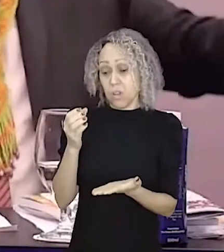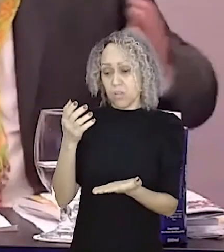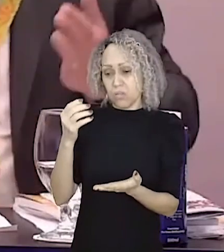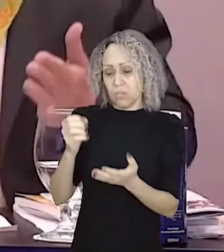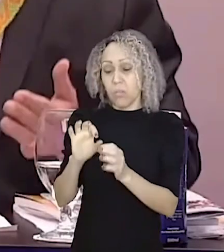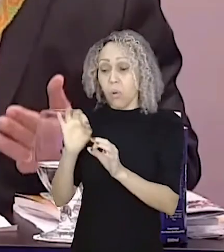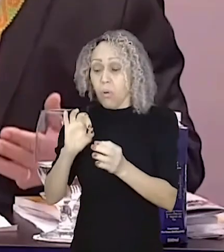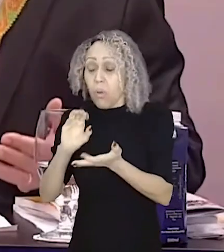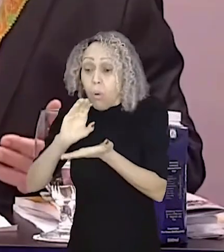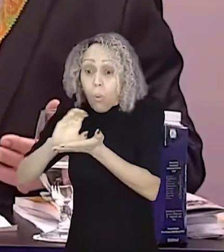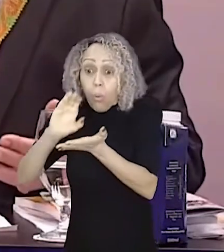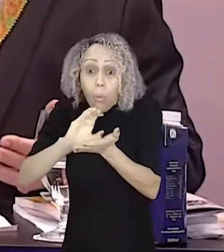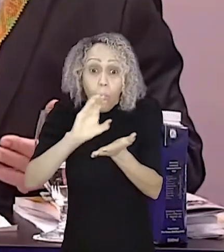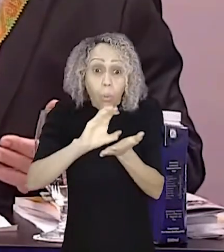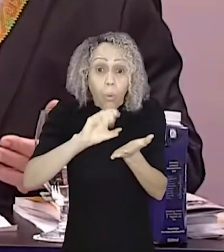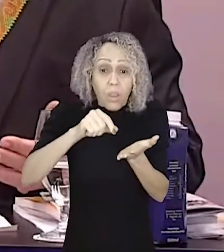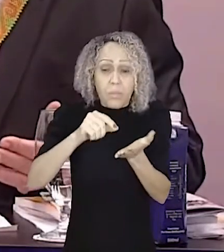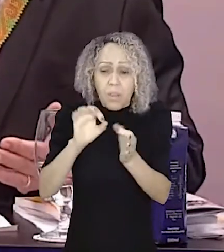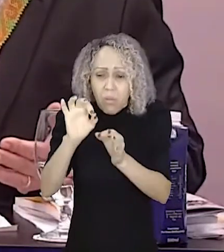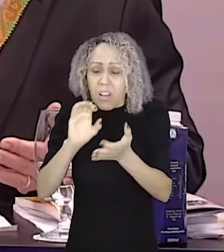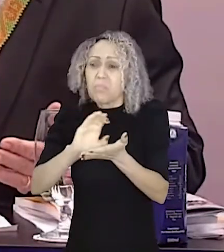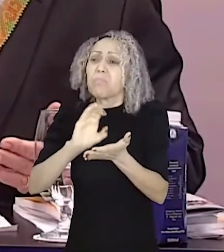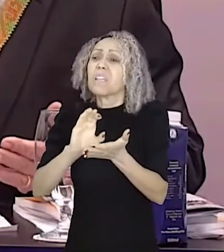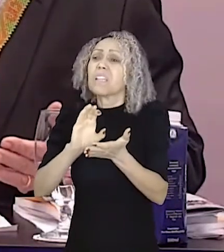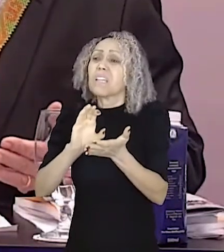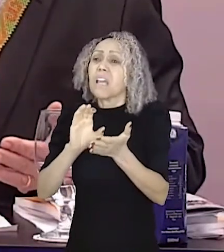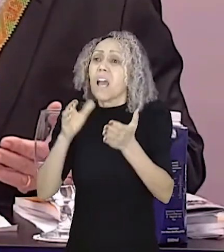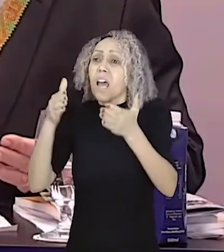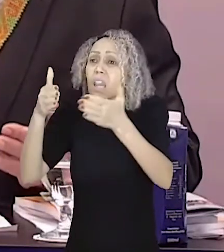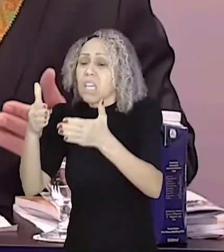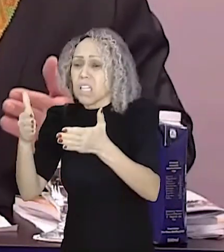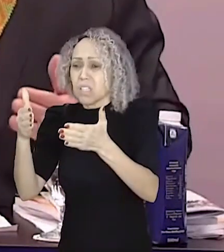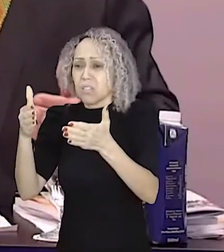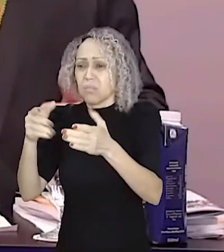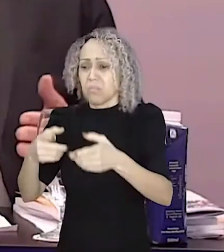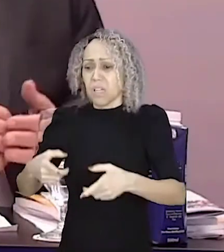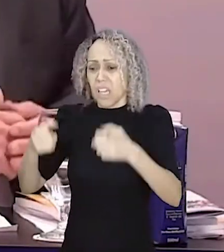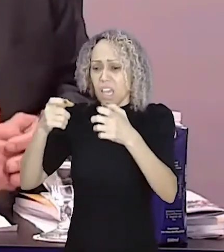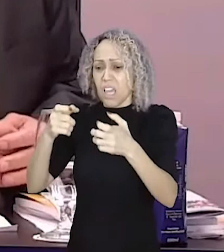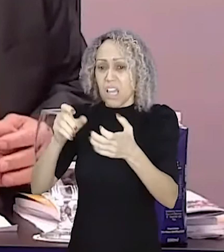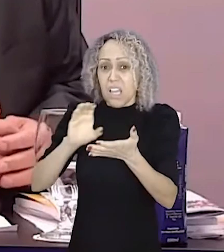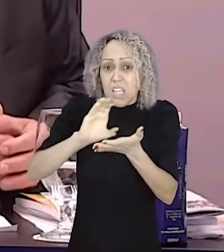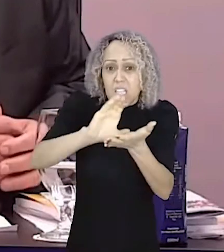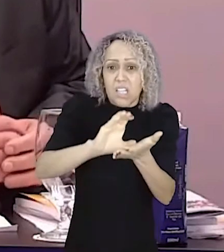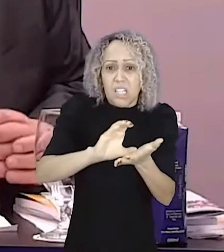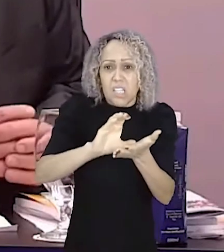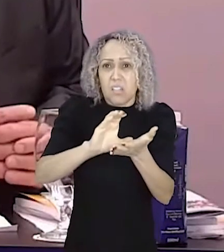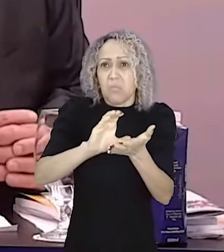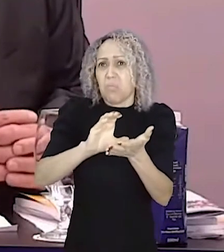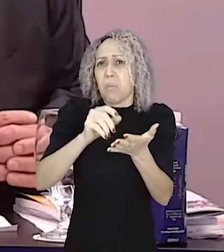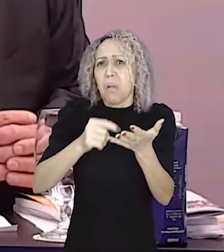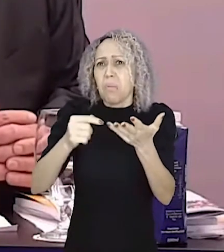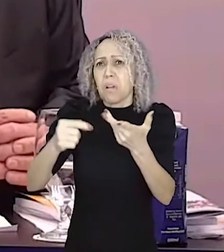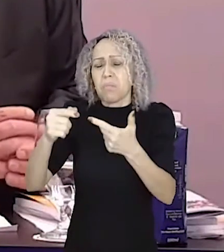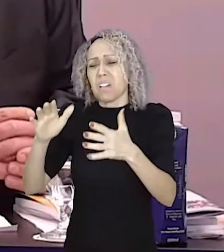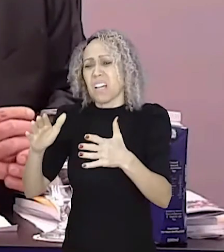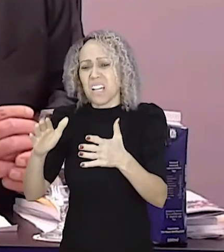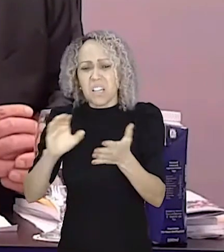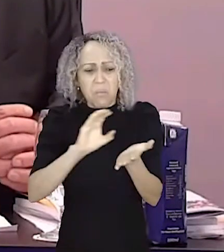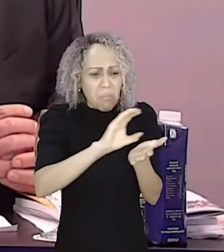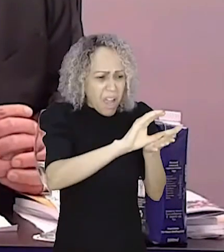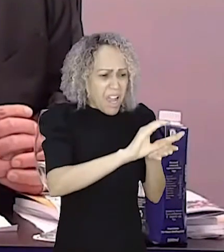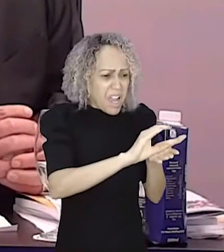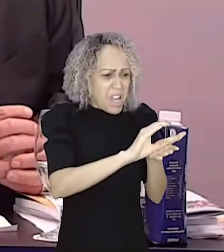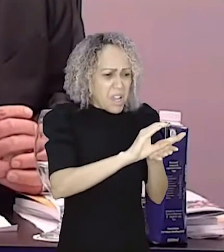não sei para quê, e nada para o povo pobre, e nada para o povo negro, e nada para os